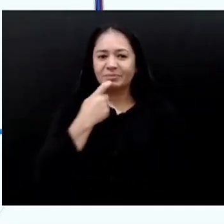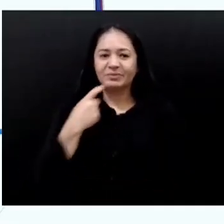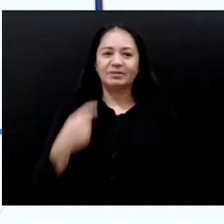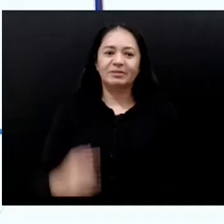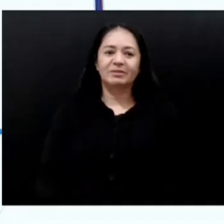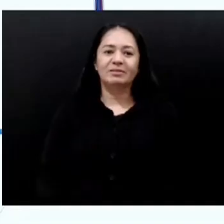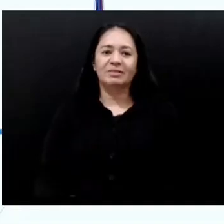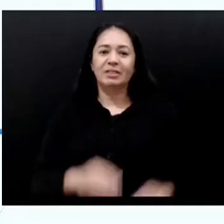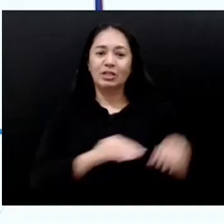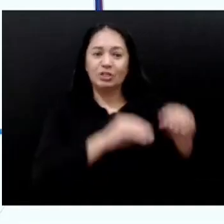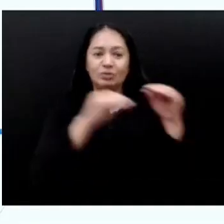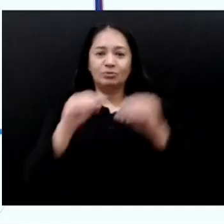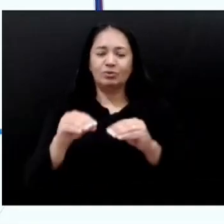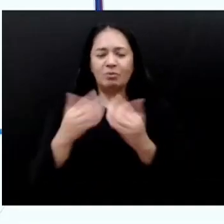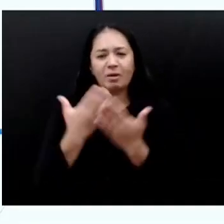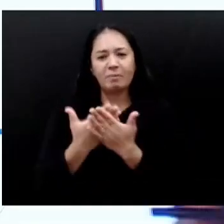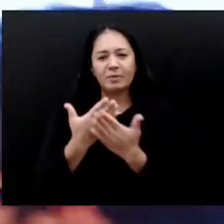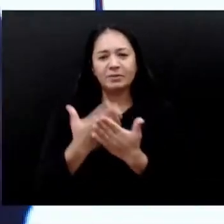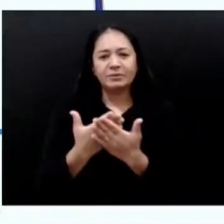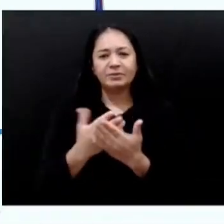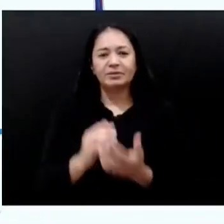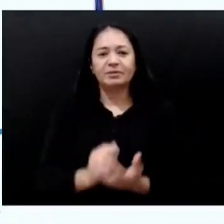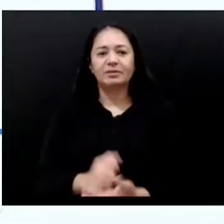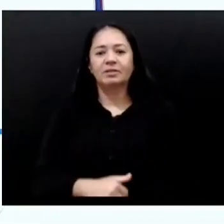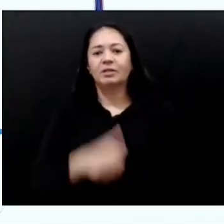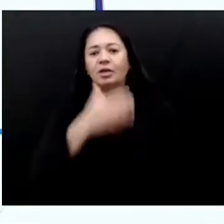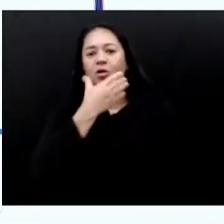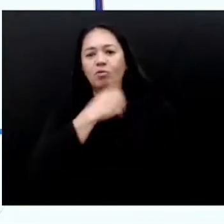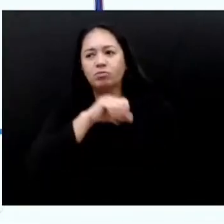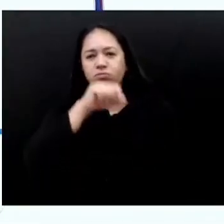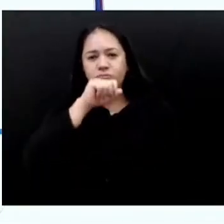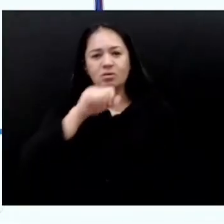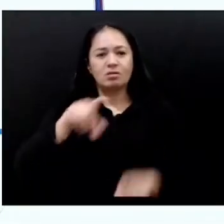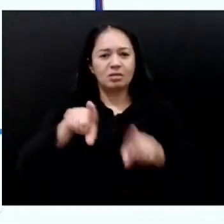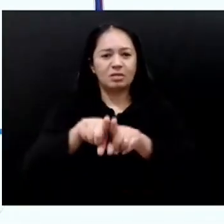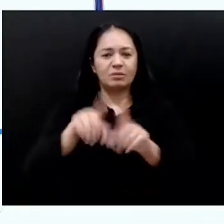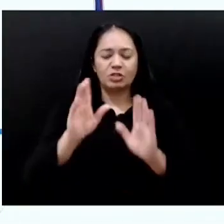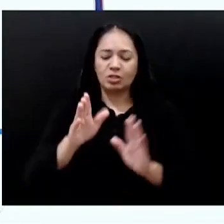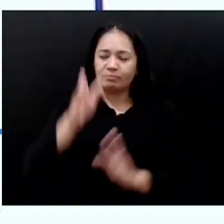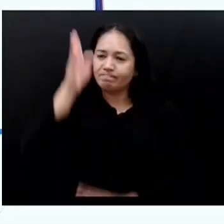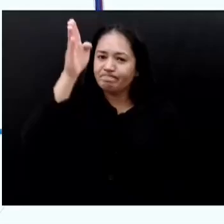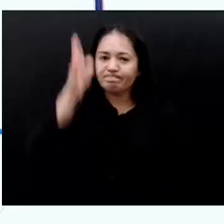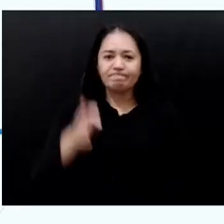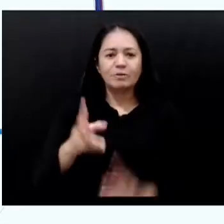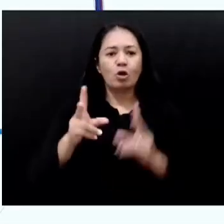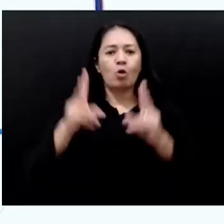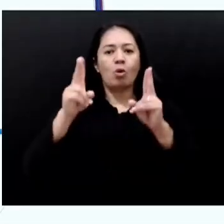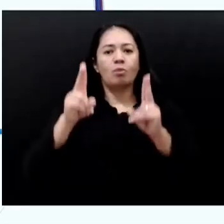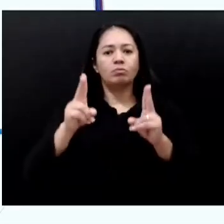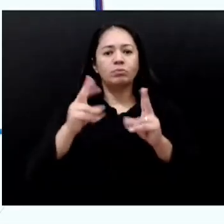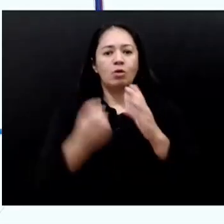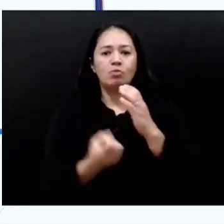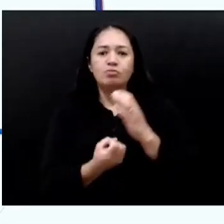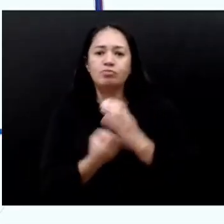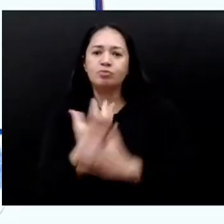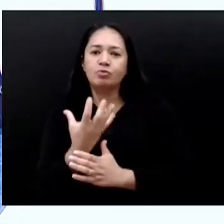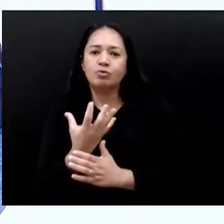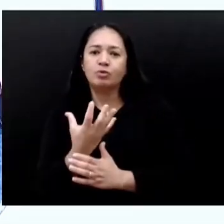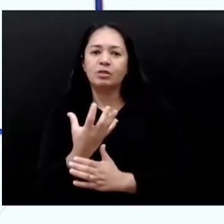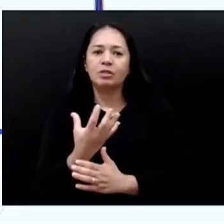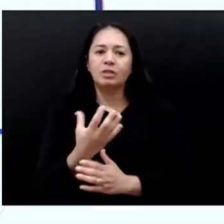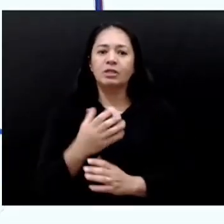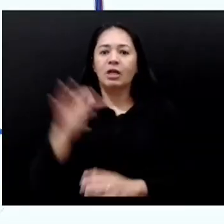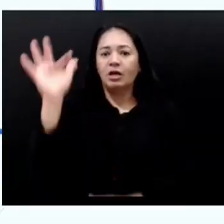estudar. Meu pai, obviamente, na mesma direção, né? Criou basicamente a faculdade de referência